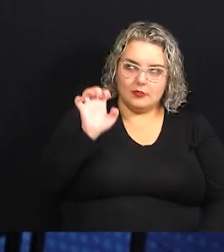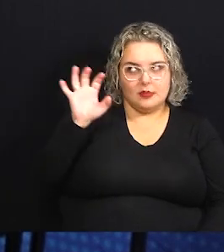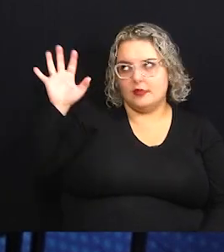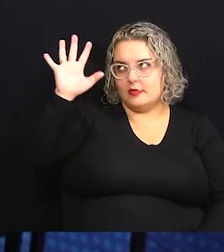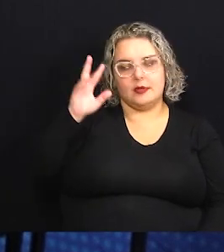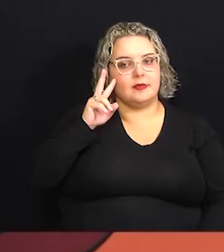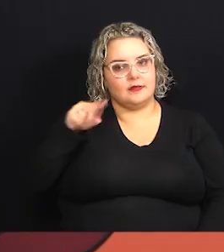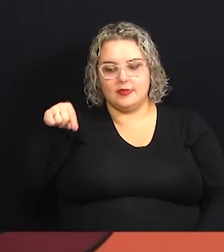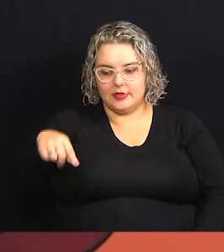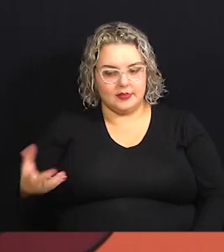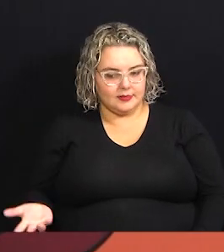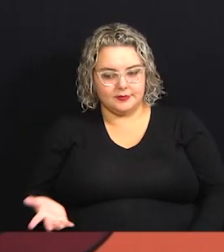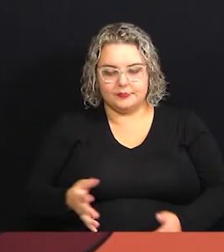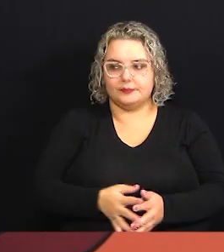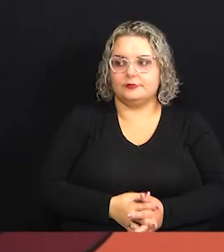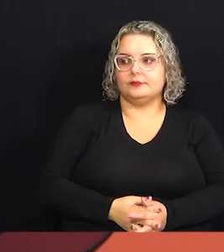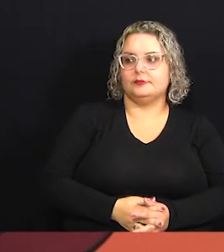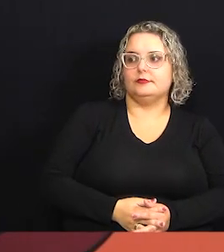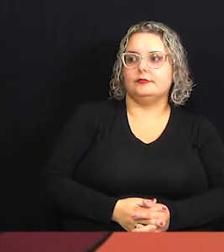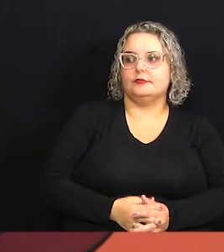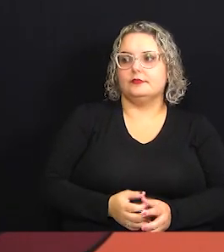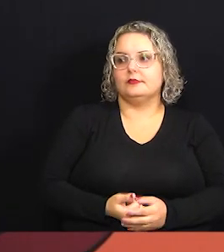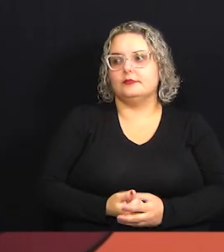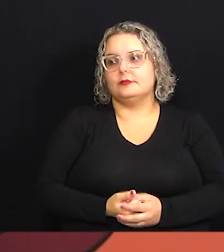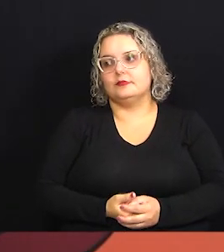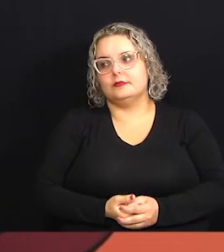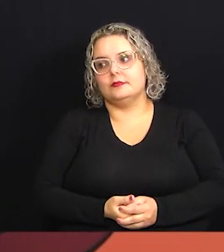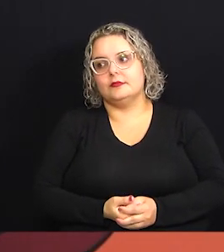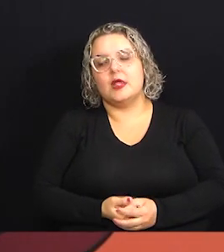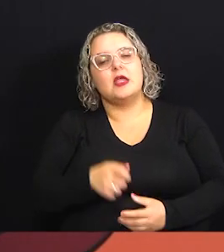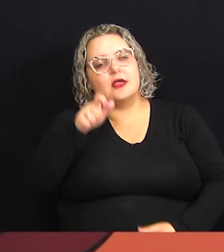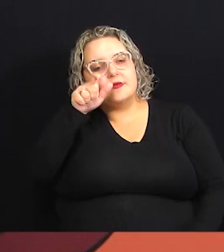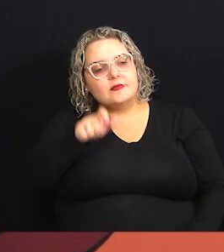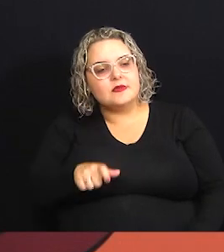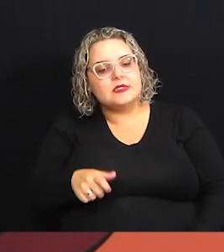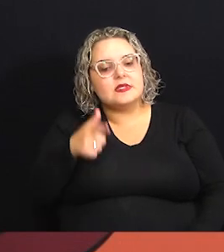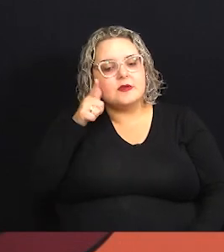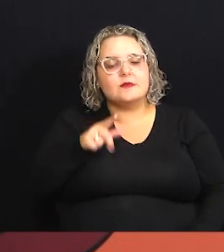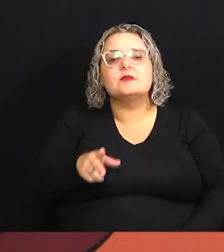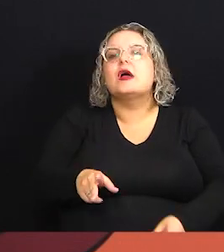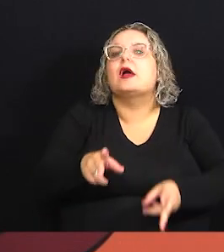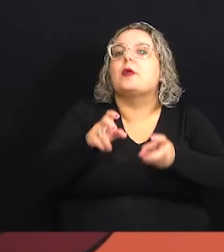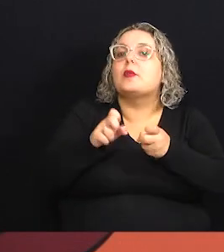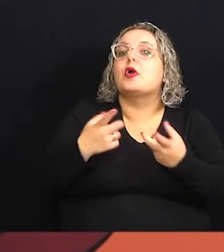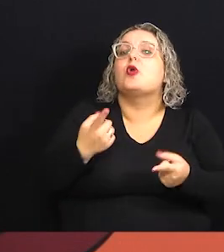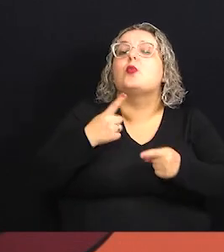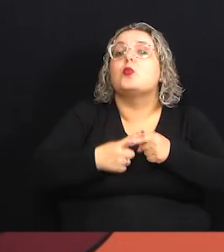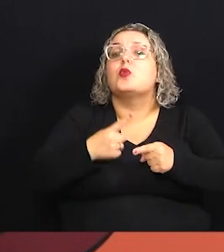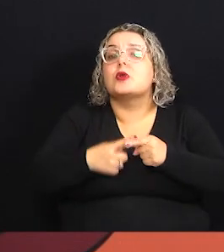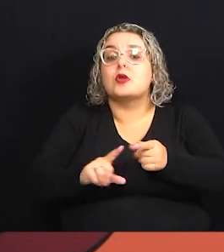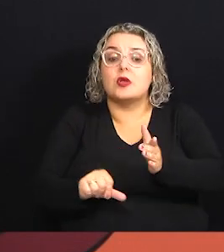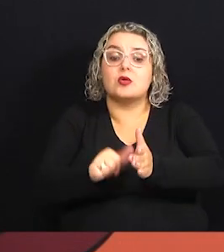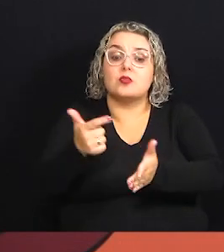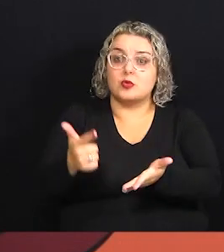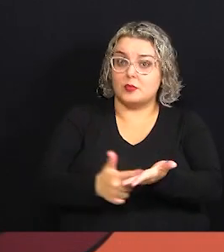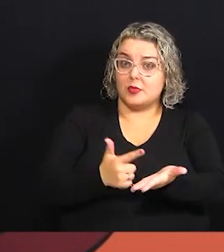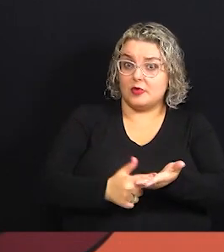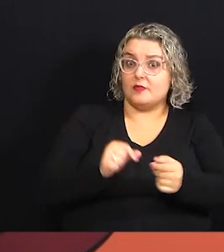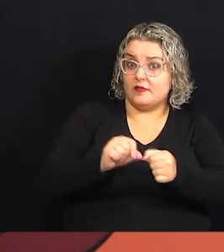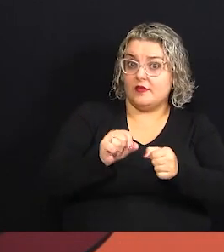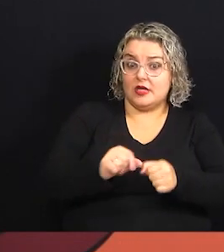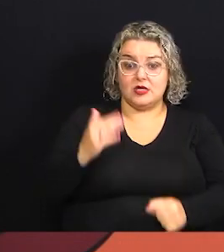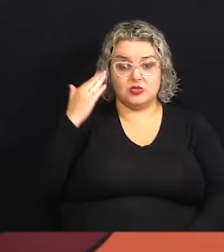gente vê aqui, né? E você consegue identificar o porquê que o primeiro livro fez